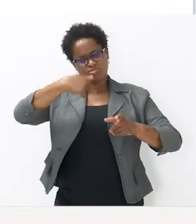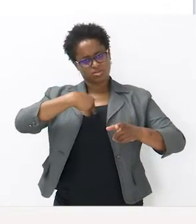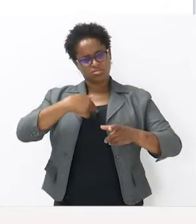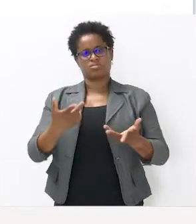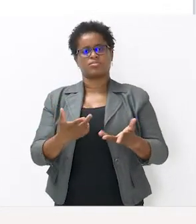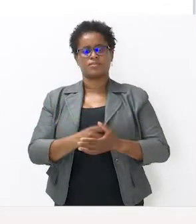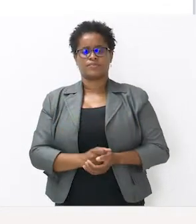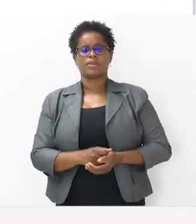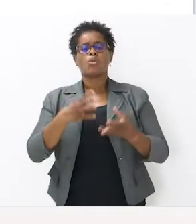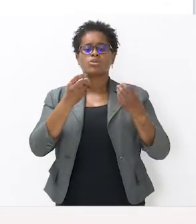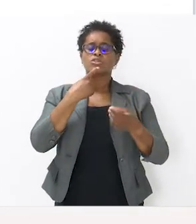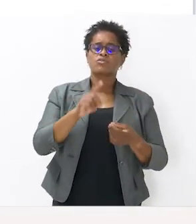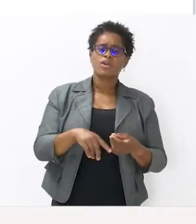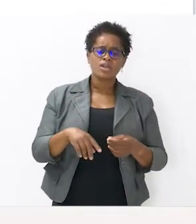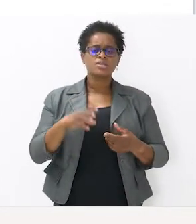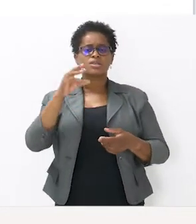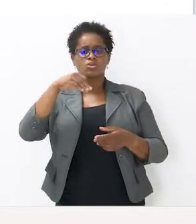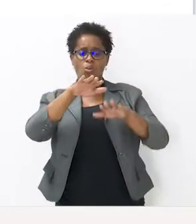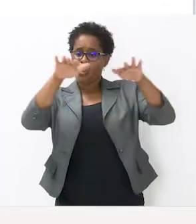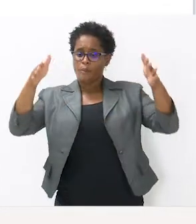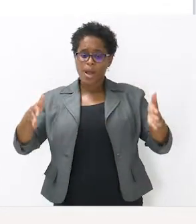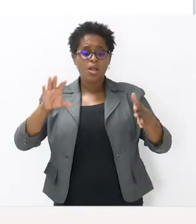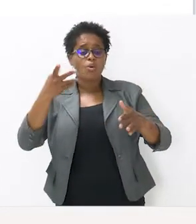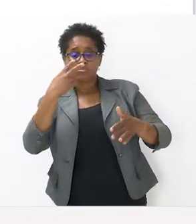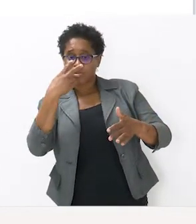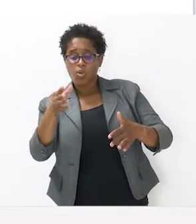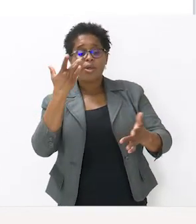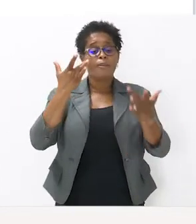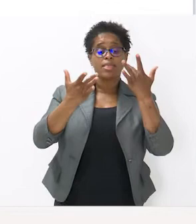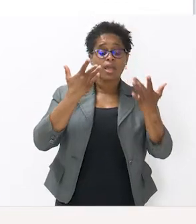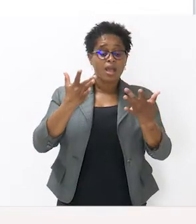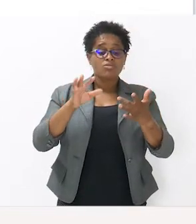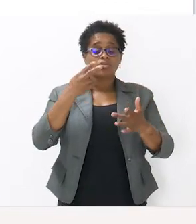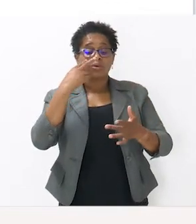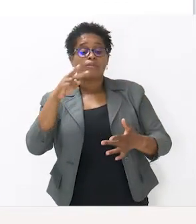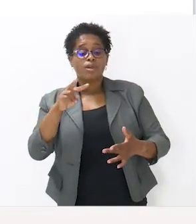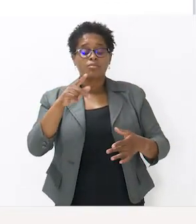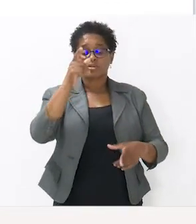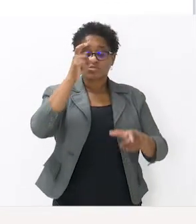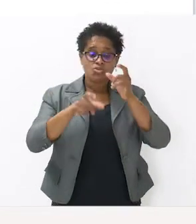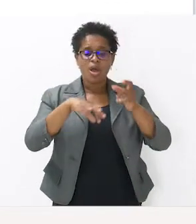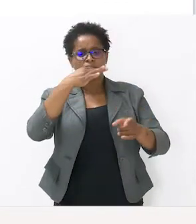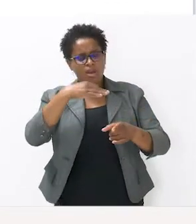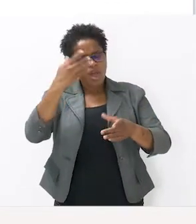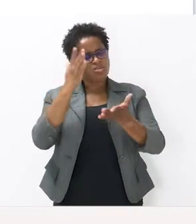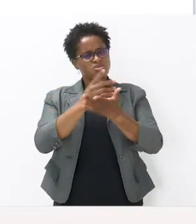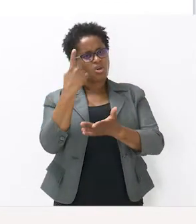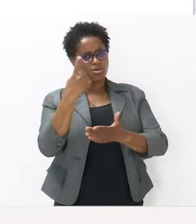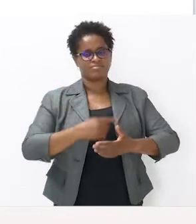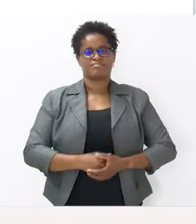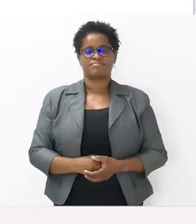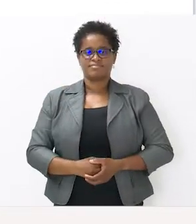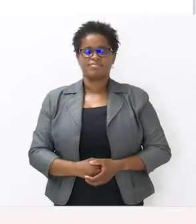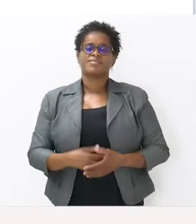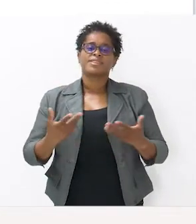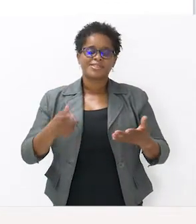Muitas vezes, no palco, quando nós estamos a assistir uma peça de teatro, chegamos a ver atores a falarem sozinhos.